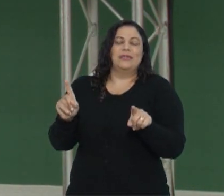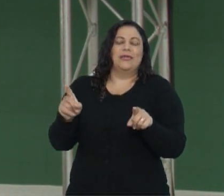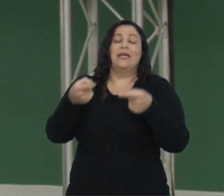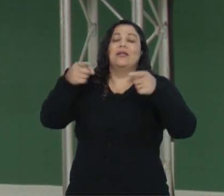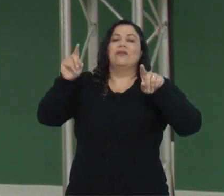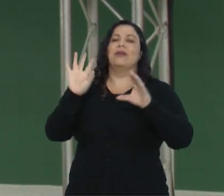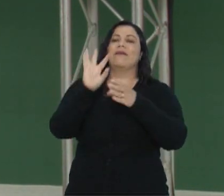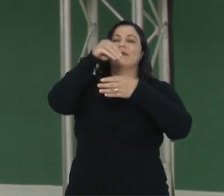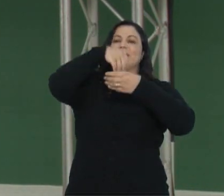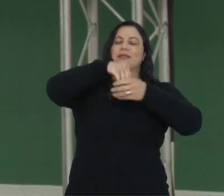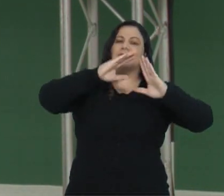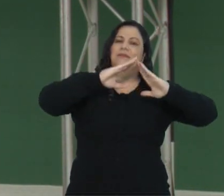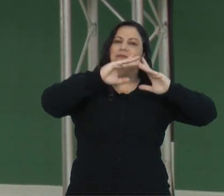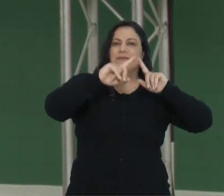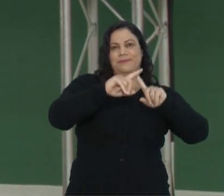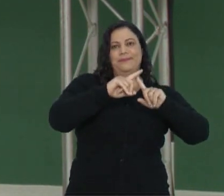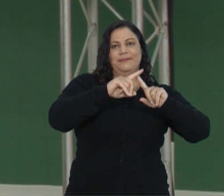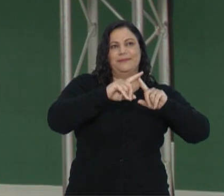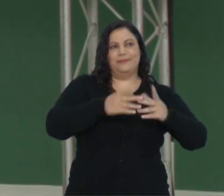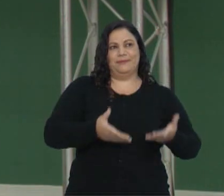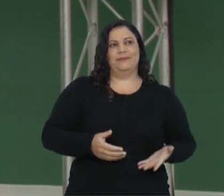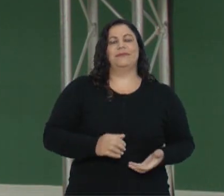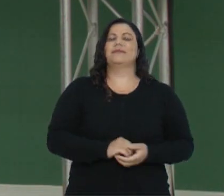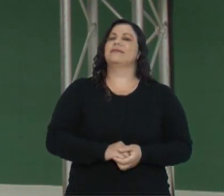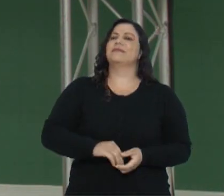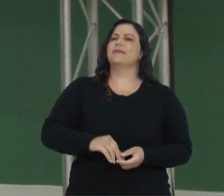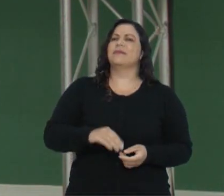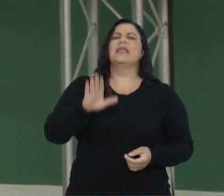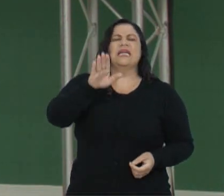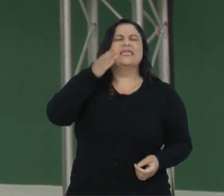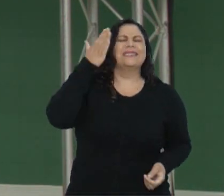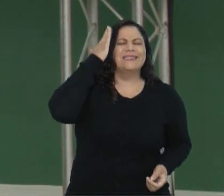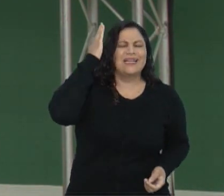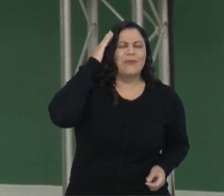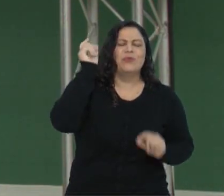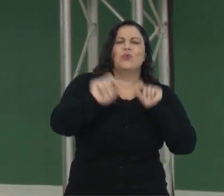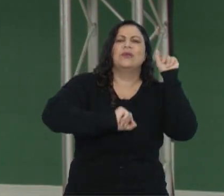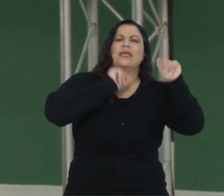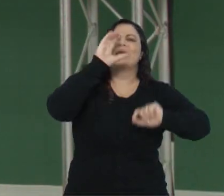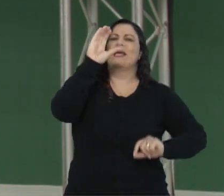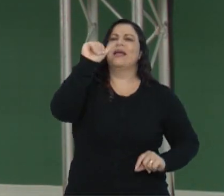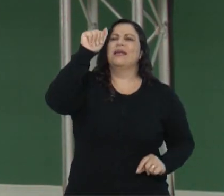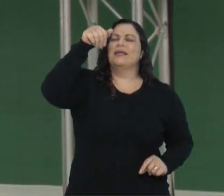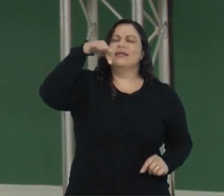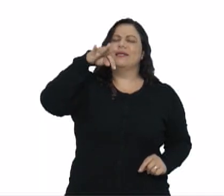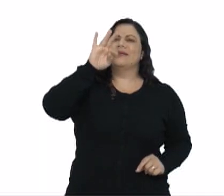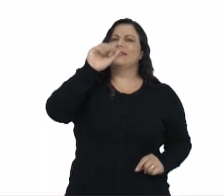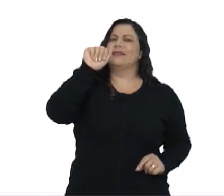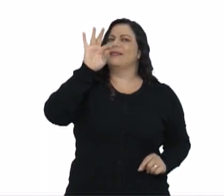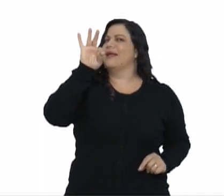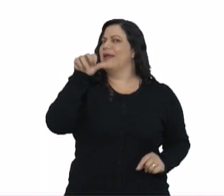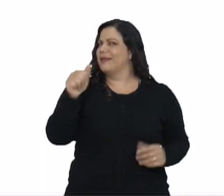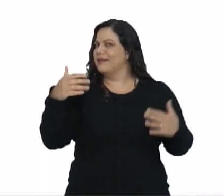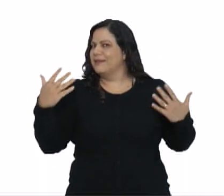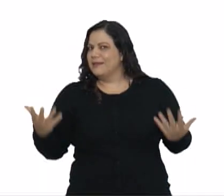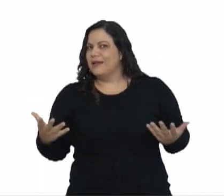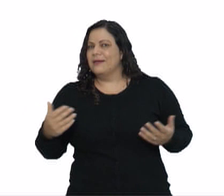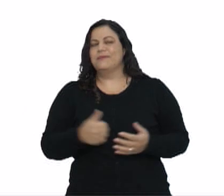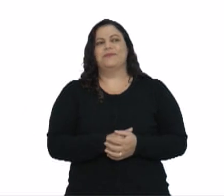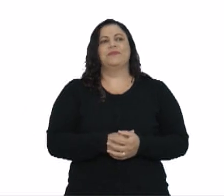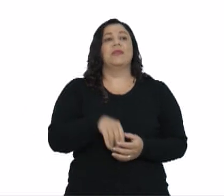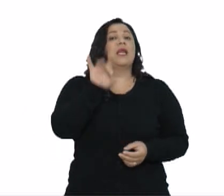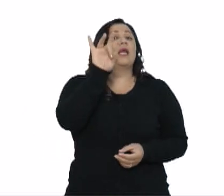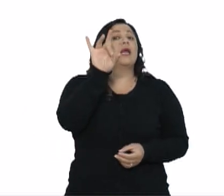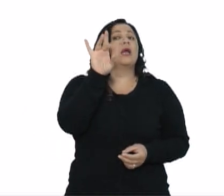né? Muito comum. A cantata, né? Você sabe o que é uma cantata? Hoje a gente vai aprender. Cantata era feito para